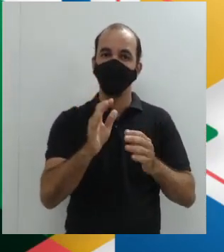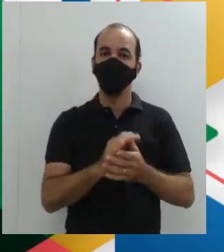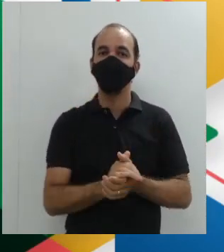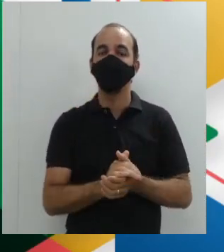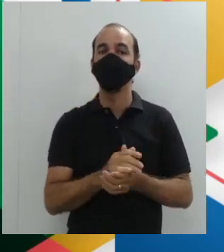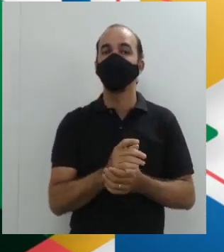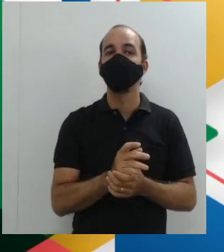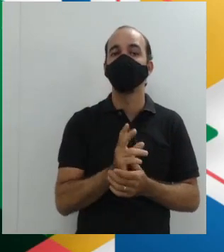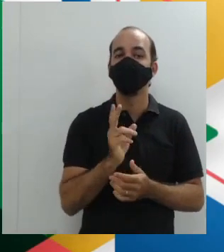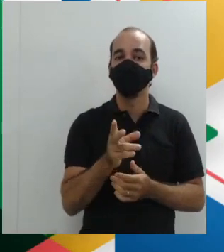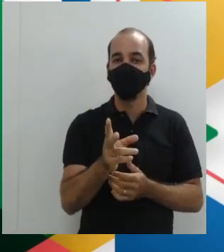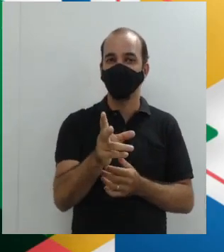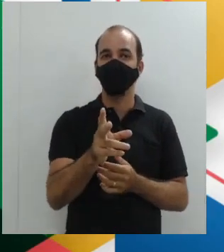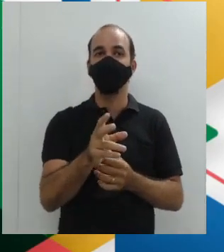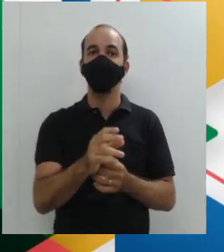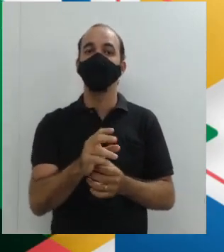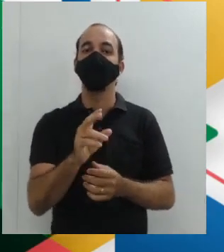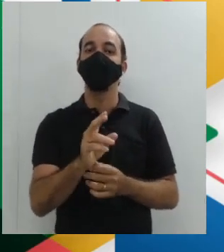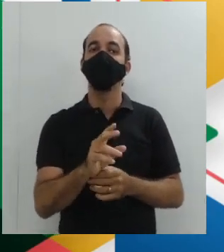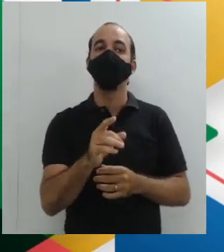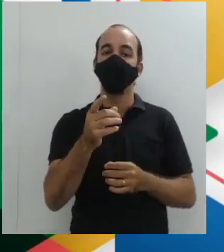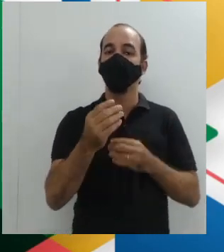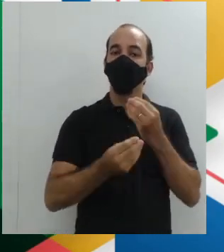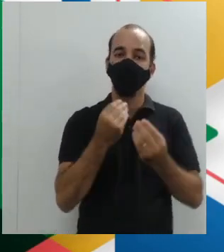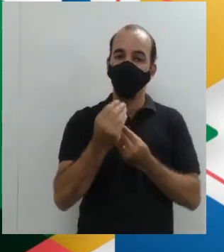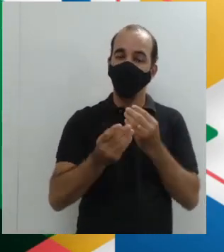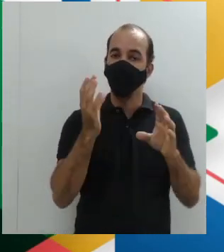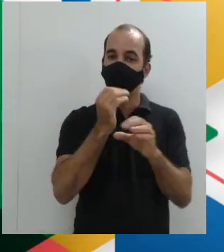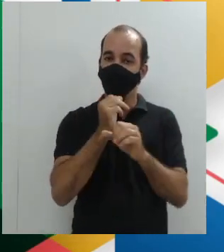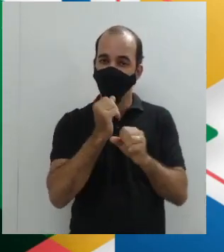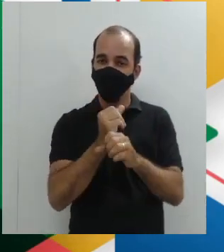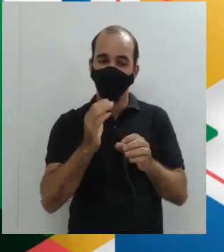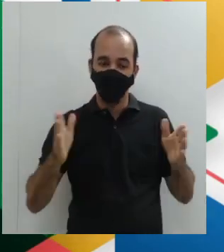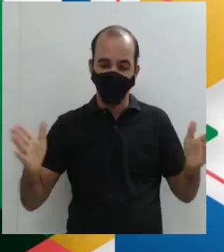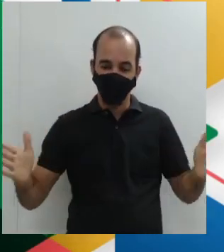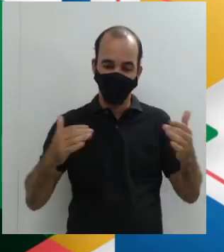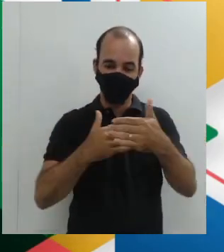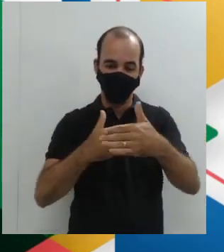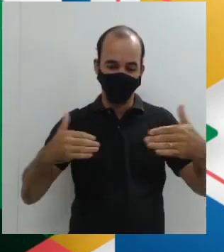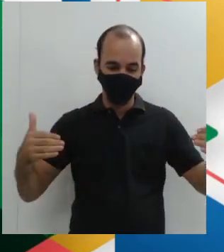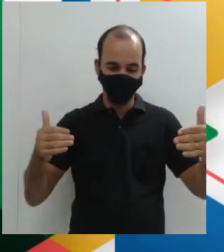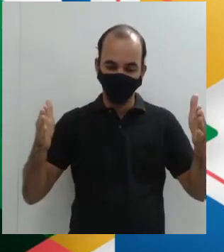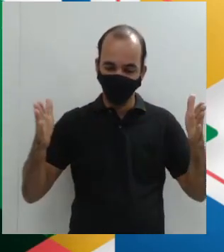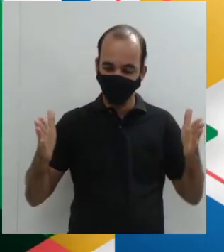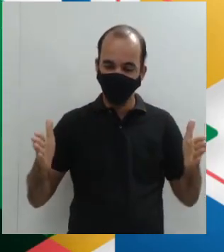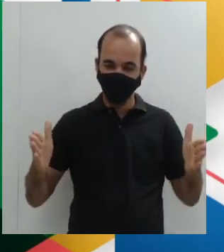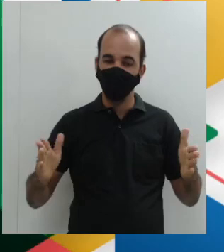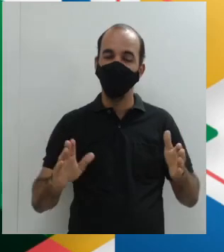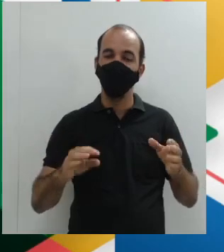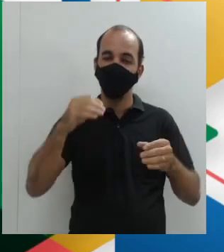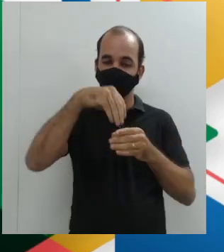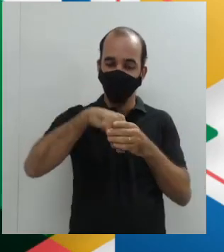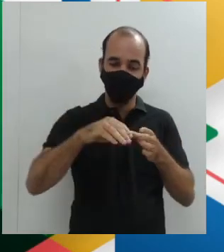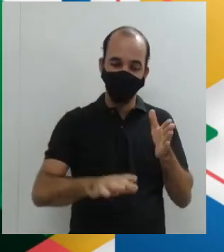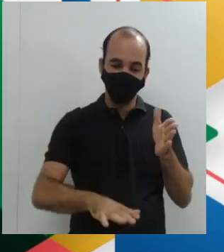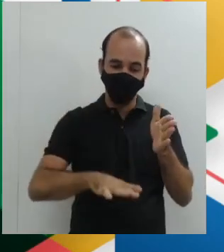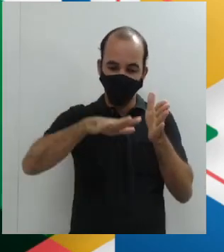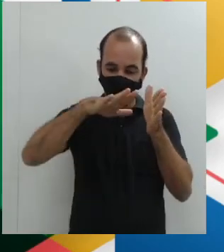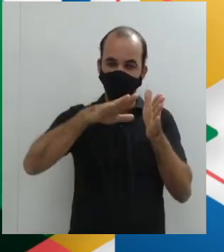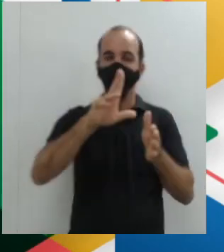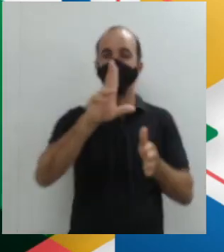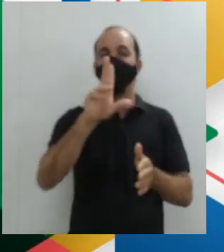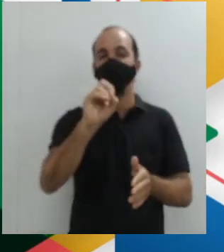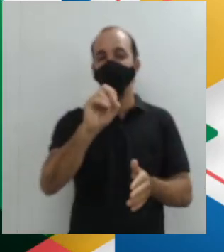sempre pensar no volume de um paralelepípedo ou volume para qualquer prisma, porque a gente também segue aqui